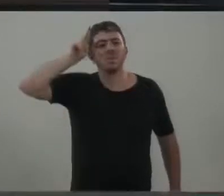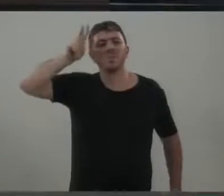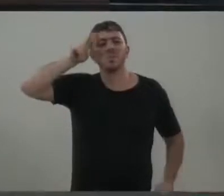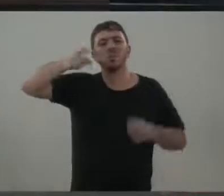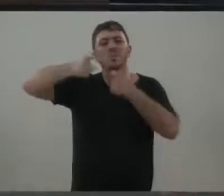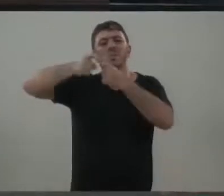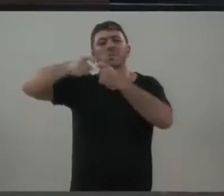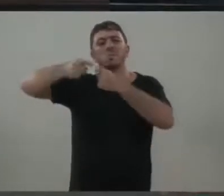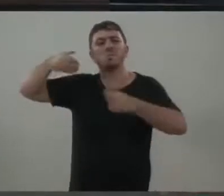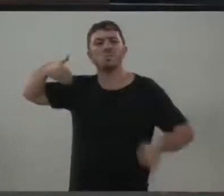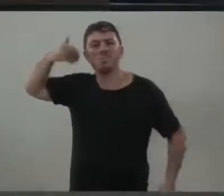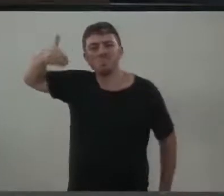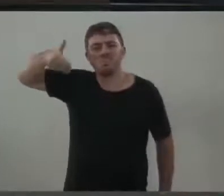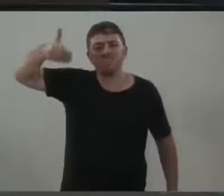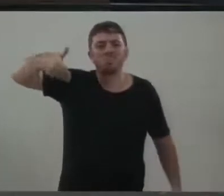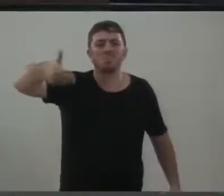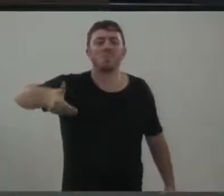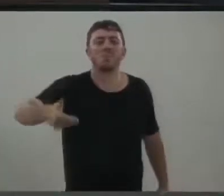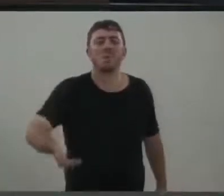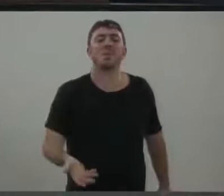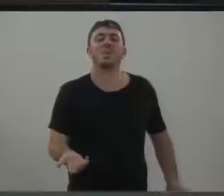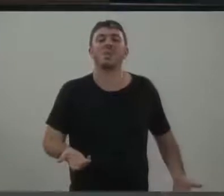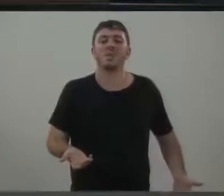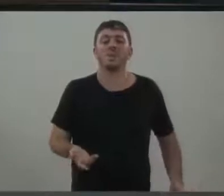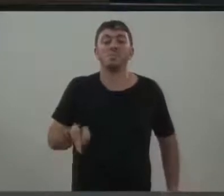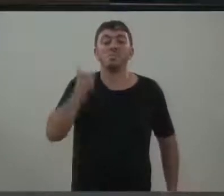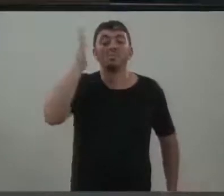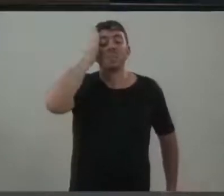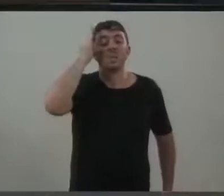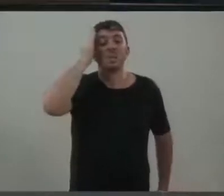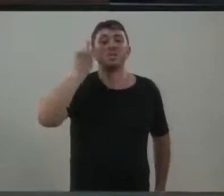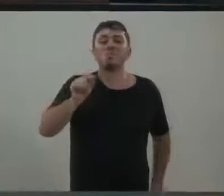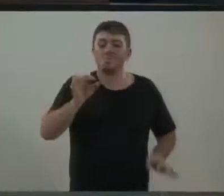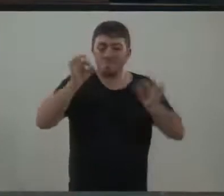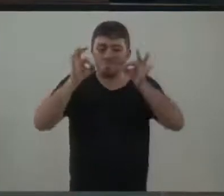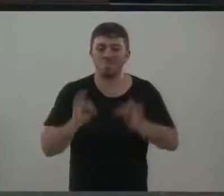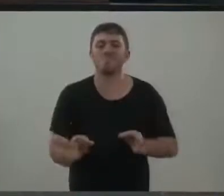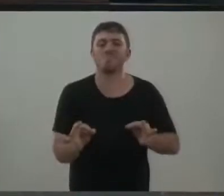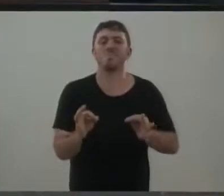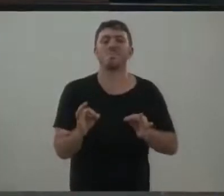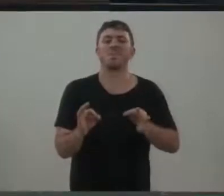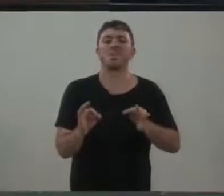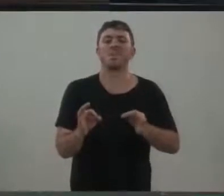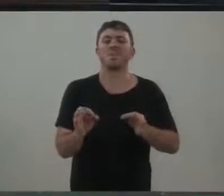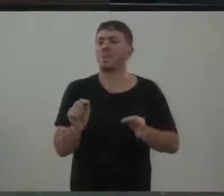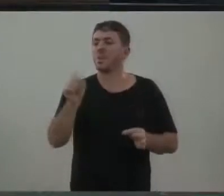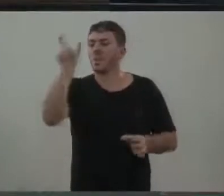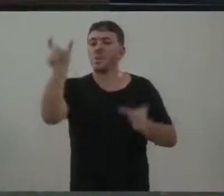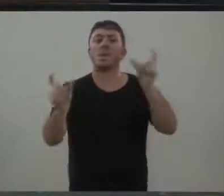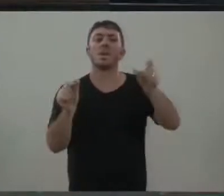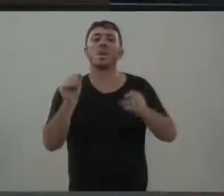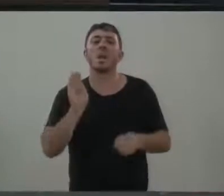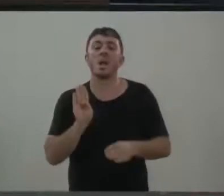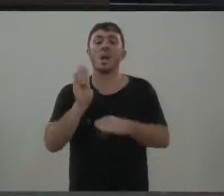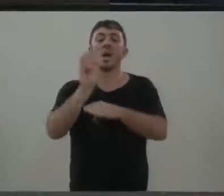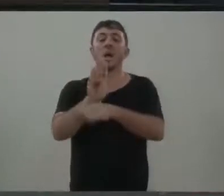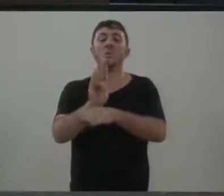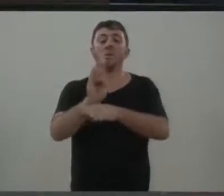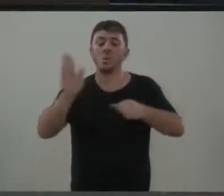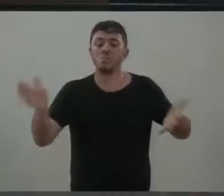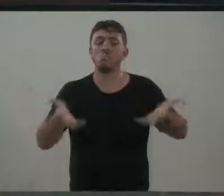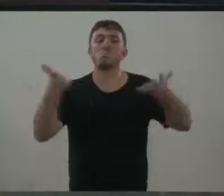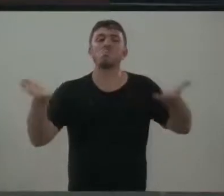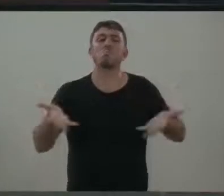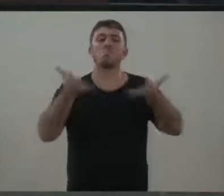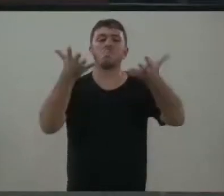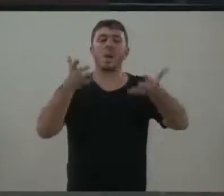levantar histórias para saber o que realmente, quem ou quantos contribuíram para isso, né?